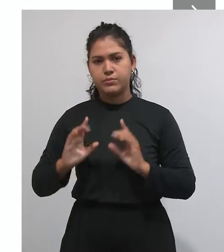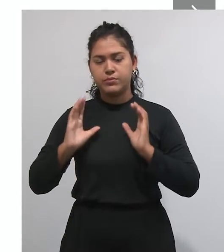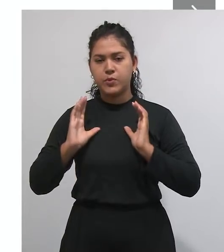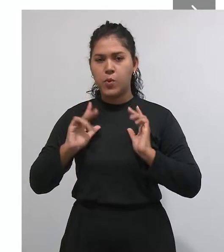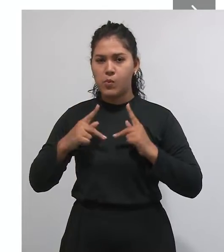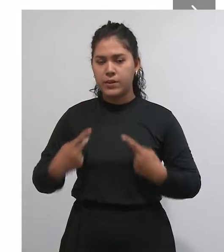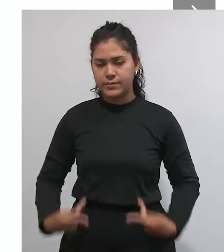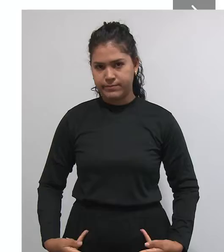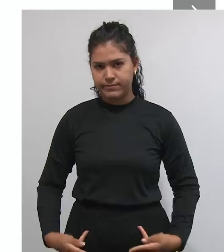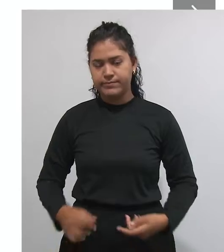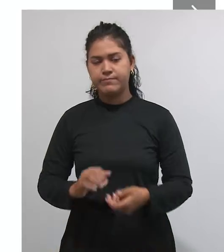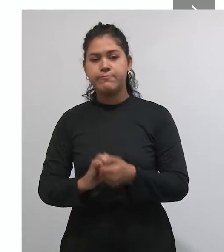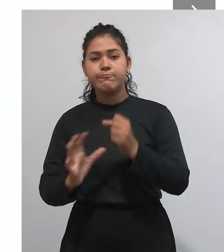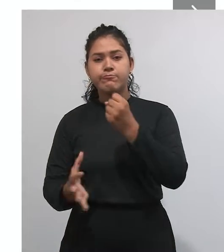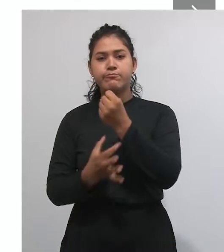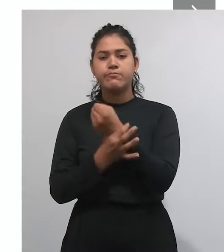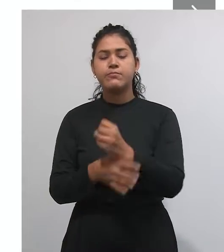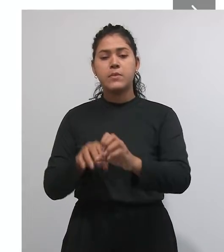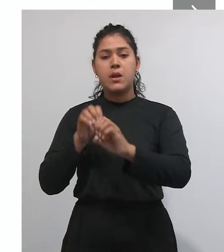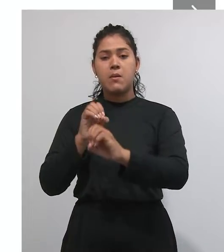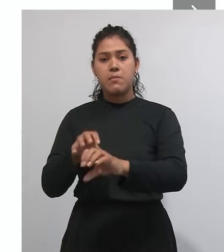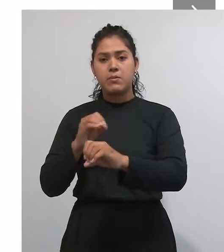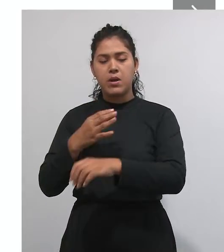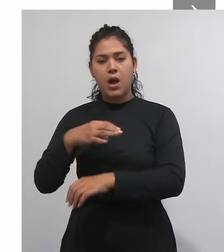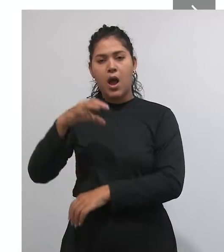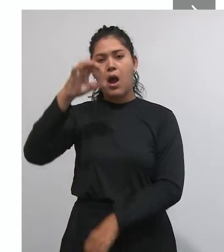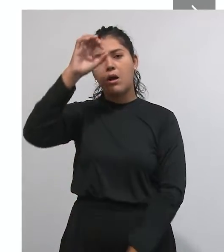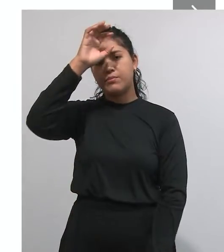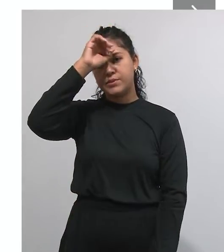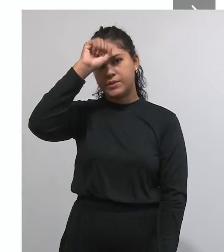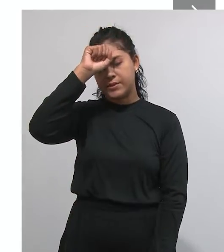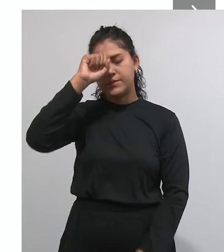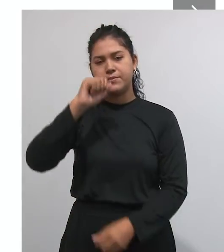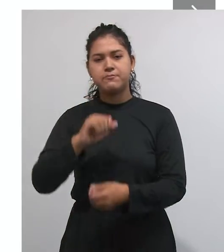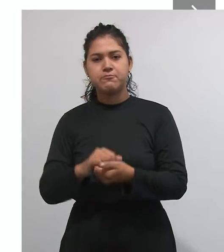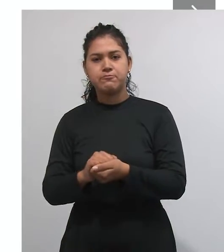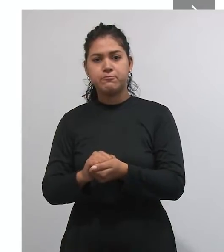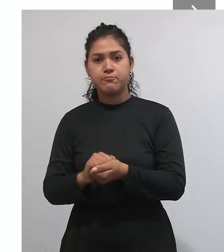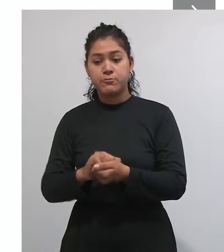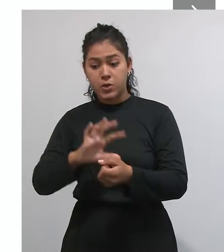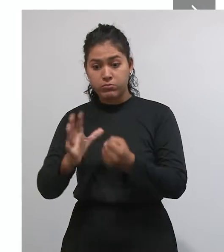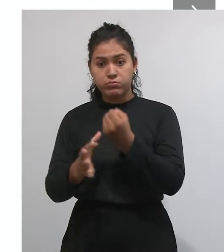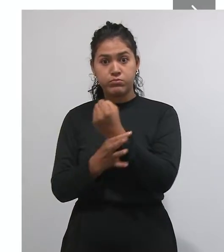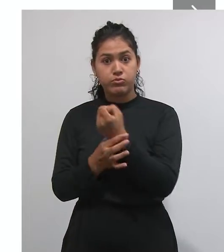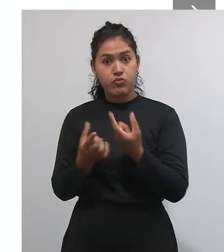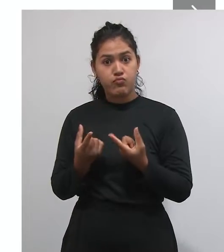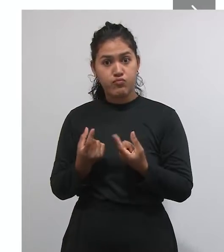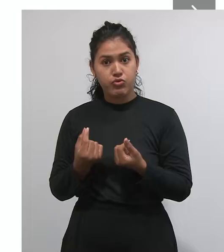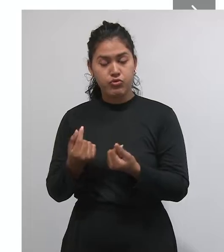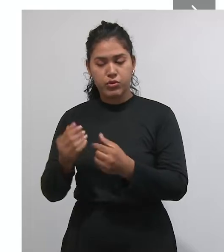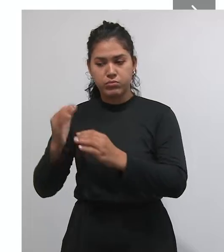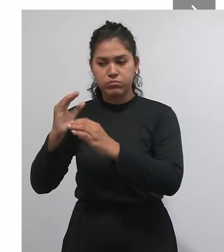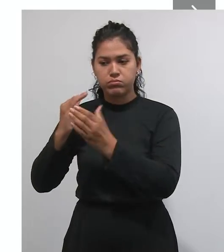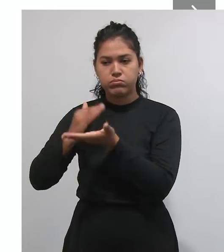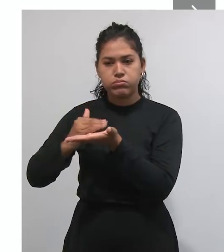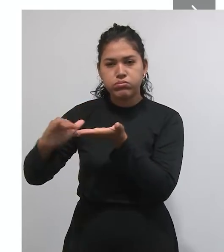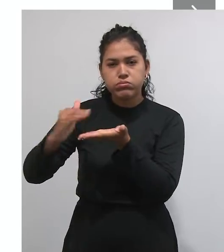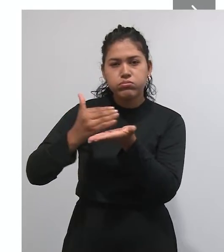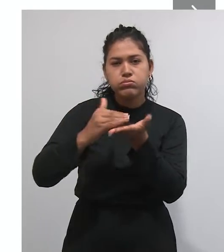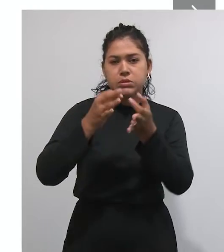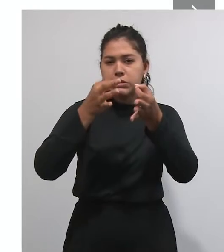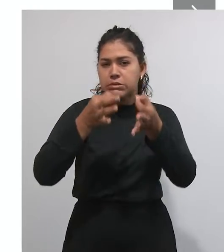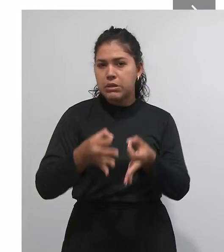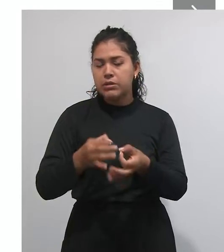cidadania, garantir ensino-aprendizagem, garantir o correto investimento dos recursos que nós vimos